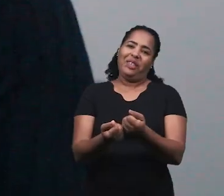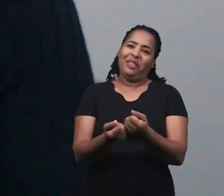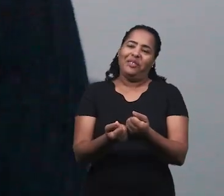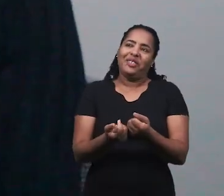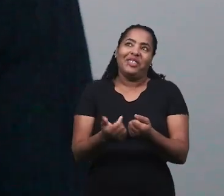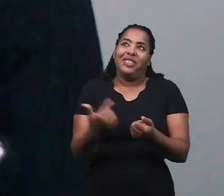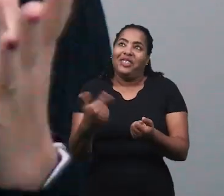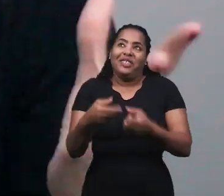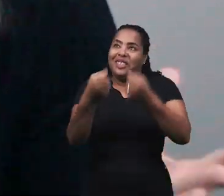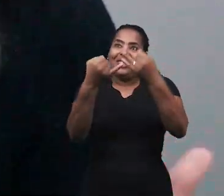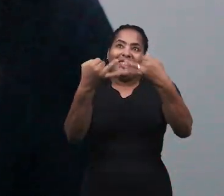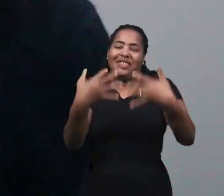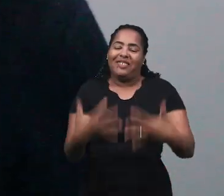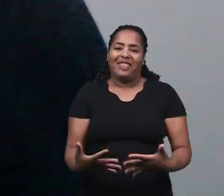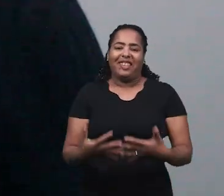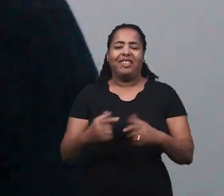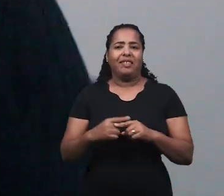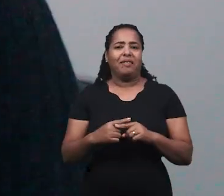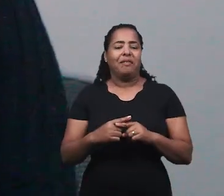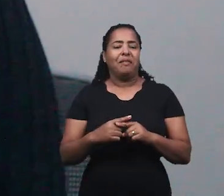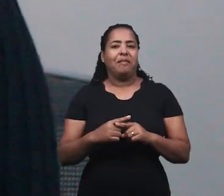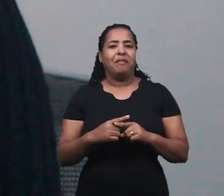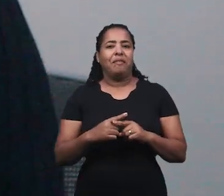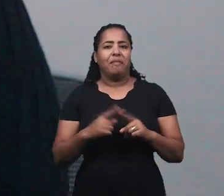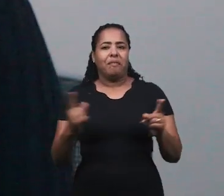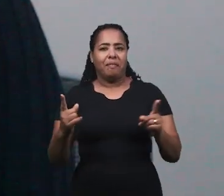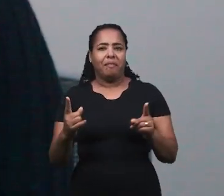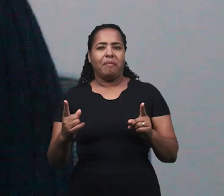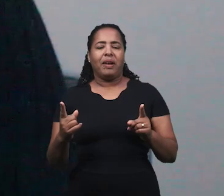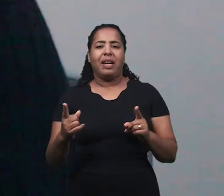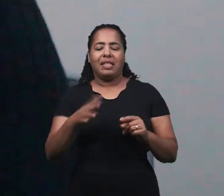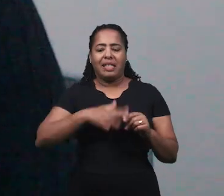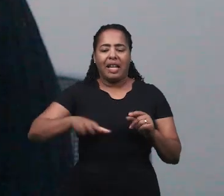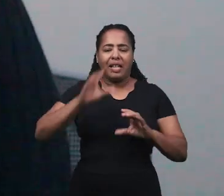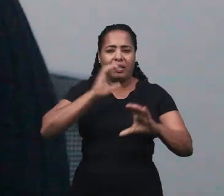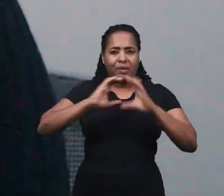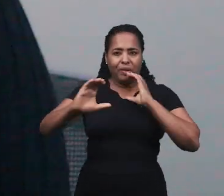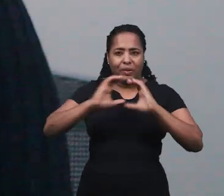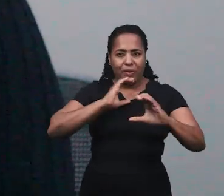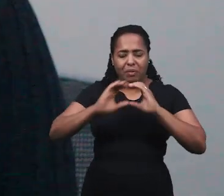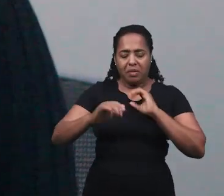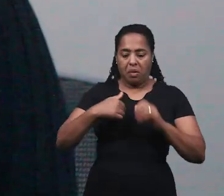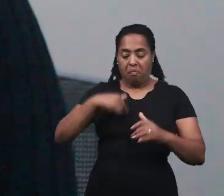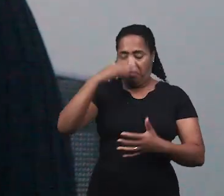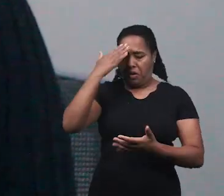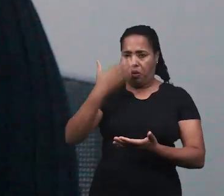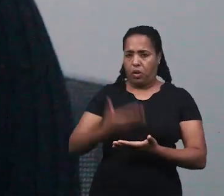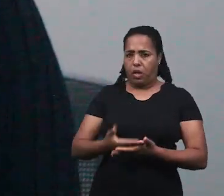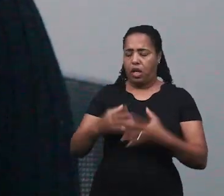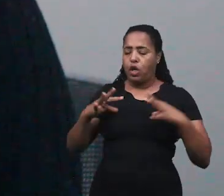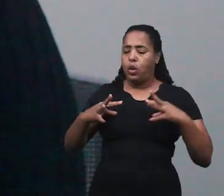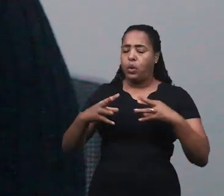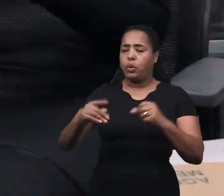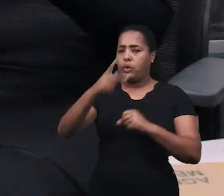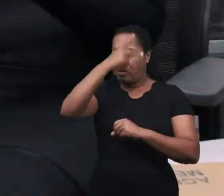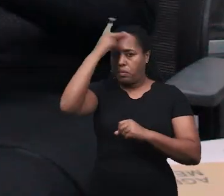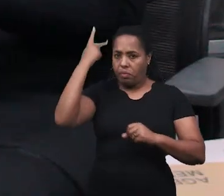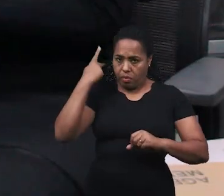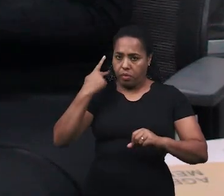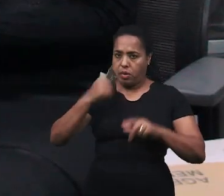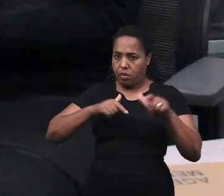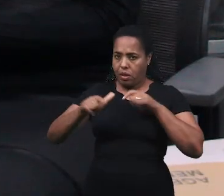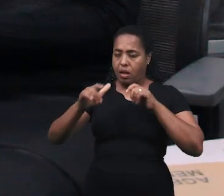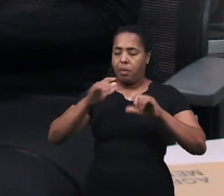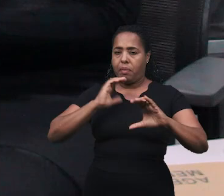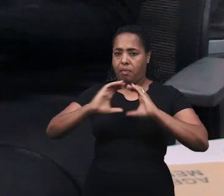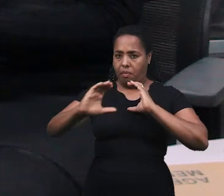assim, não tem nem como explicar isso. Agora, falando para a área de comunicação, eu acredito que todos os